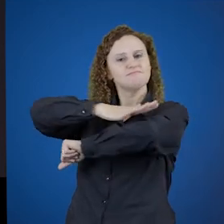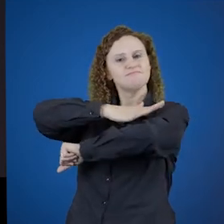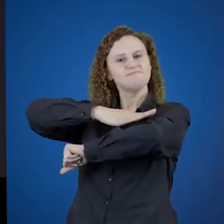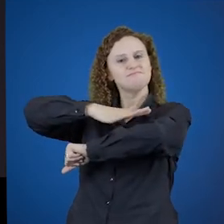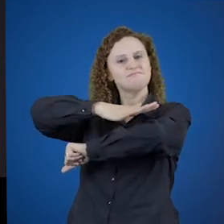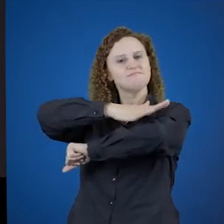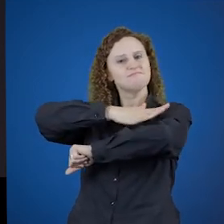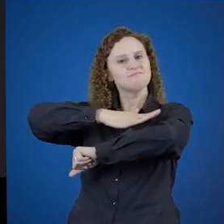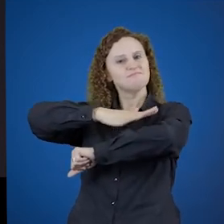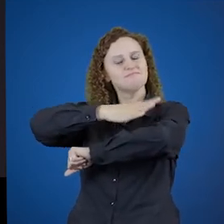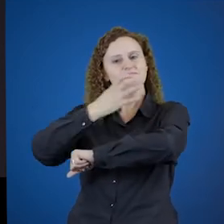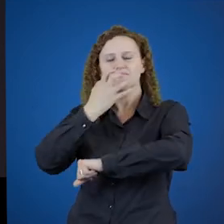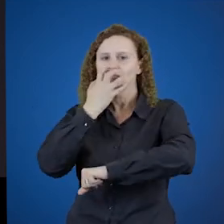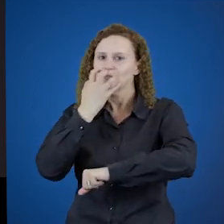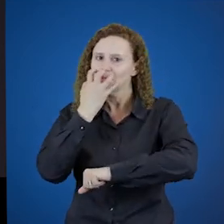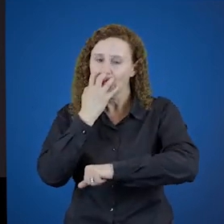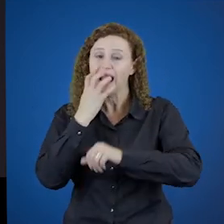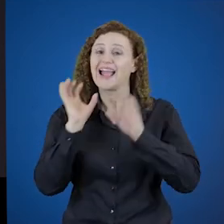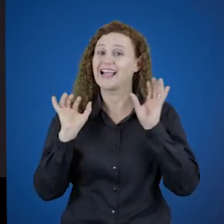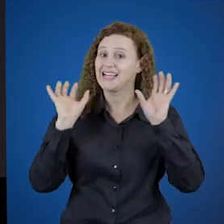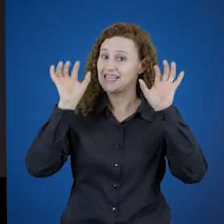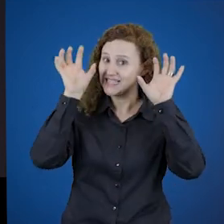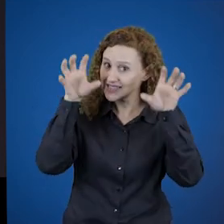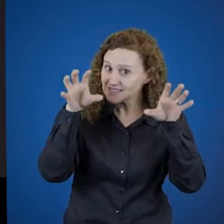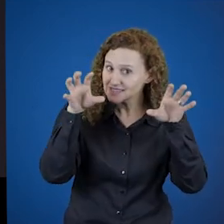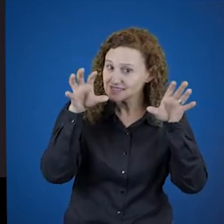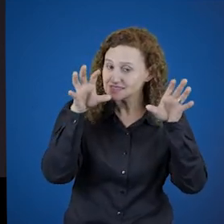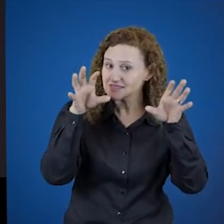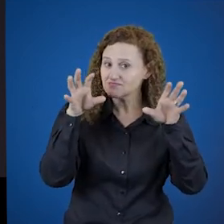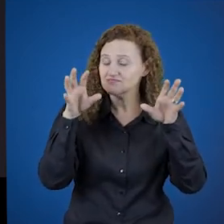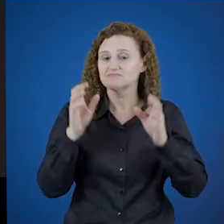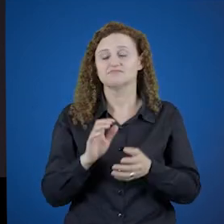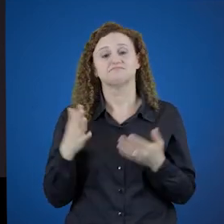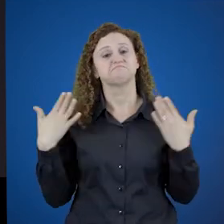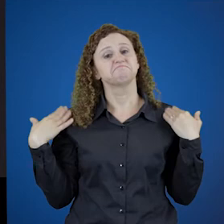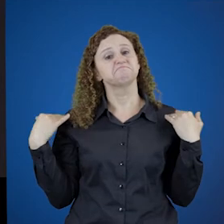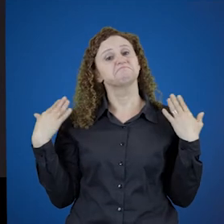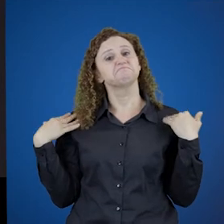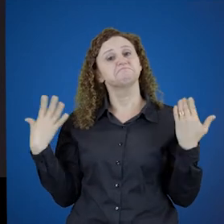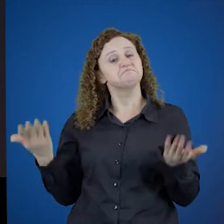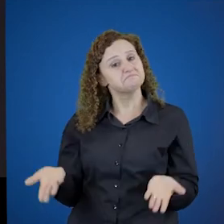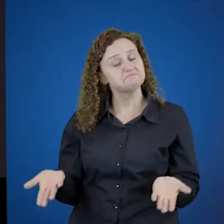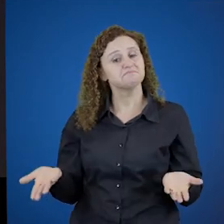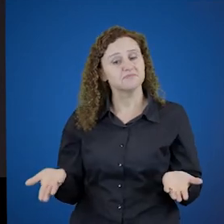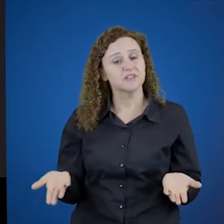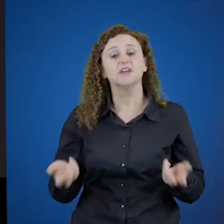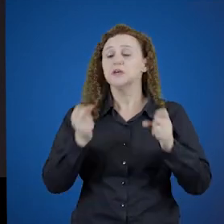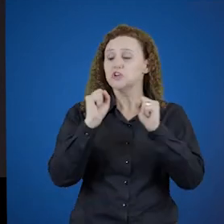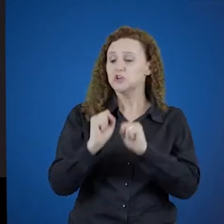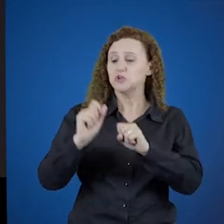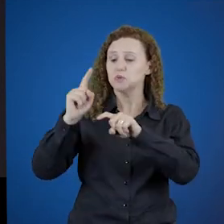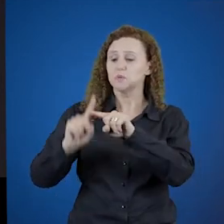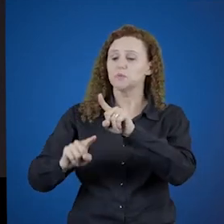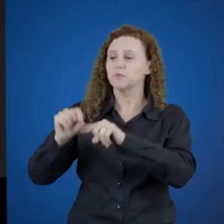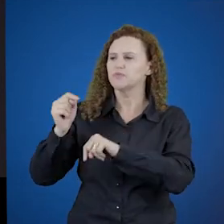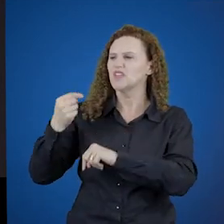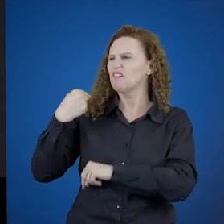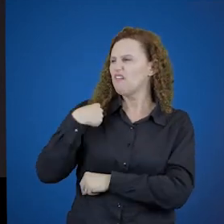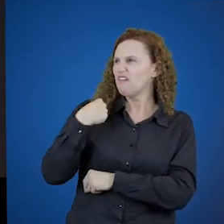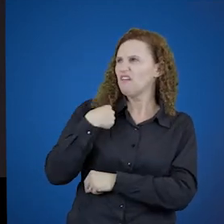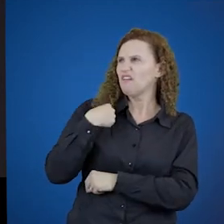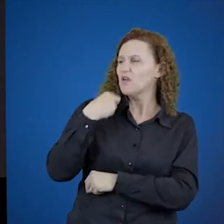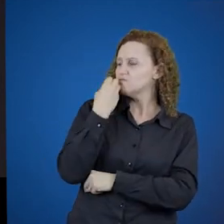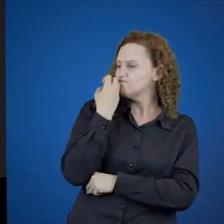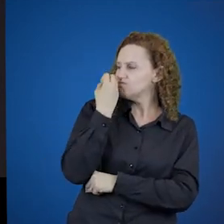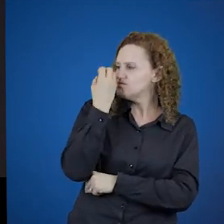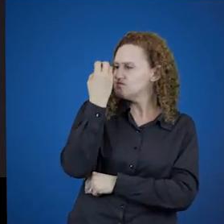com meu cachorro ando com meu cachorro cachorro é um animal Ah e pode ainda ser um objeto